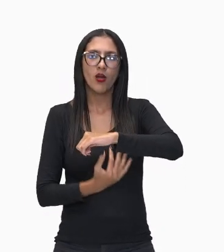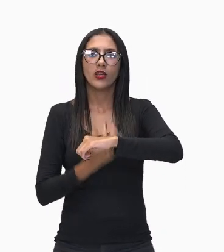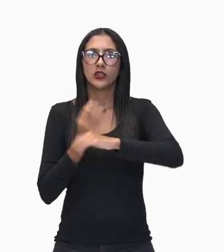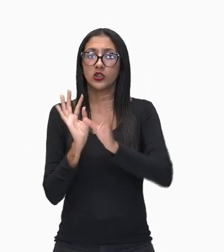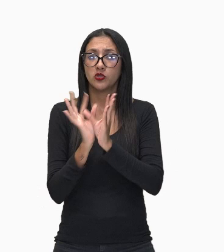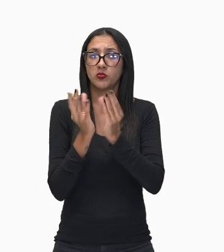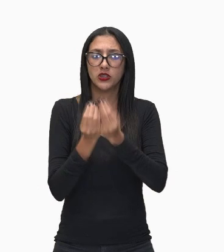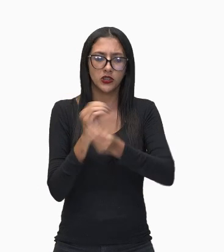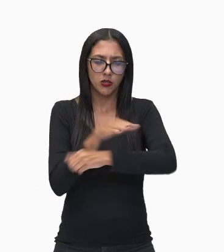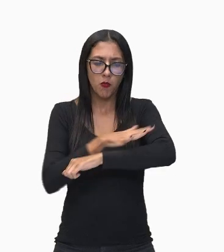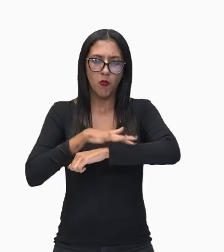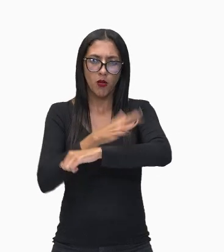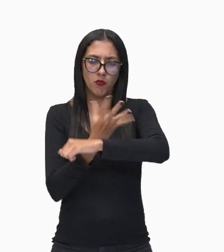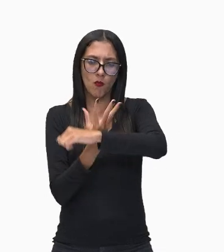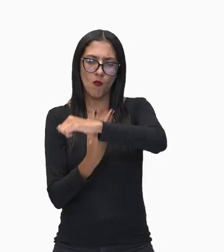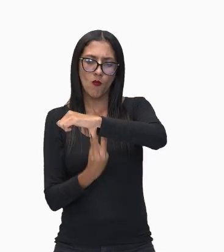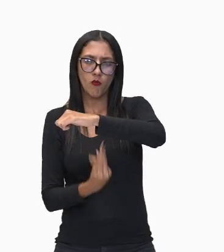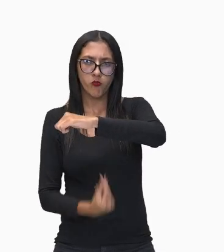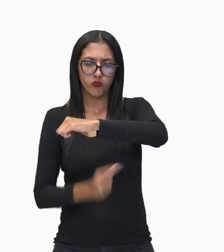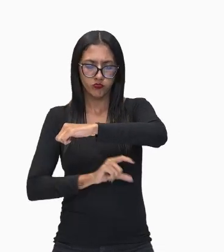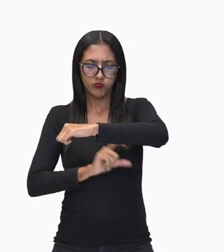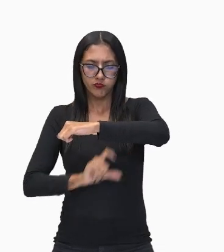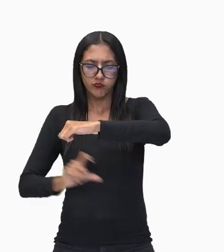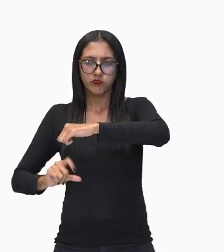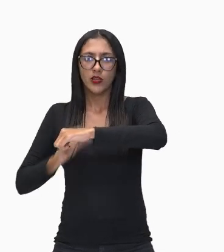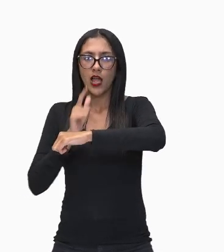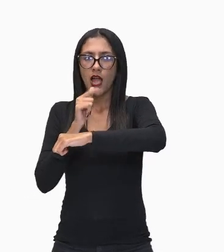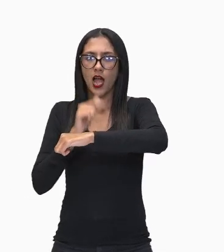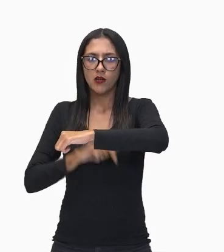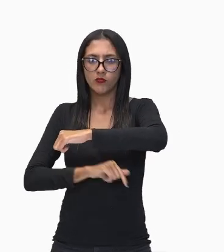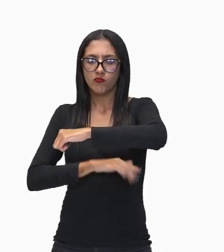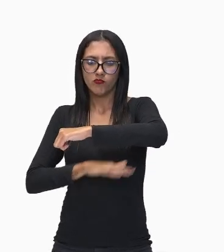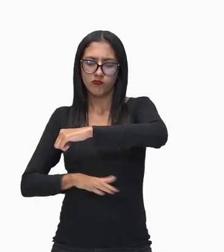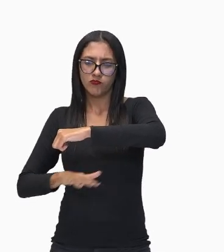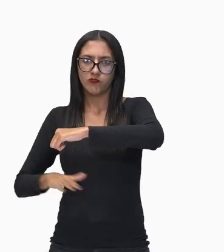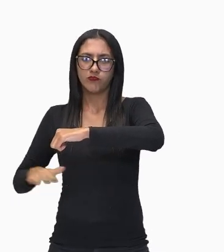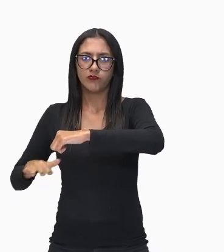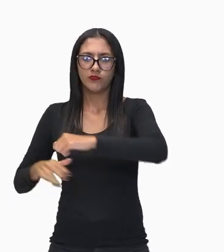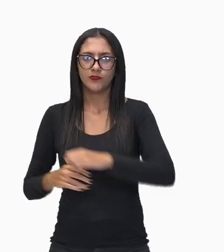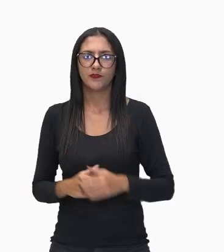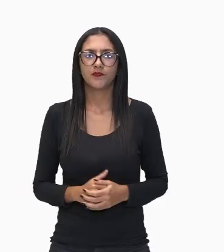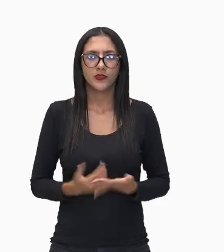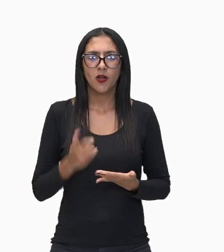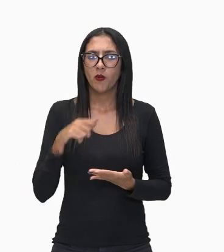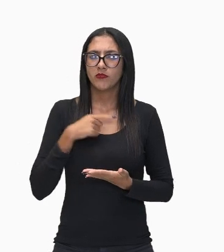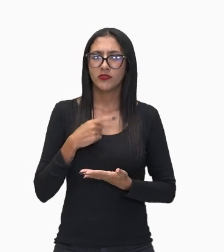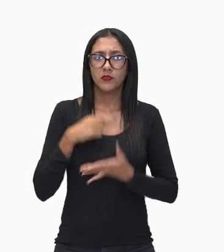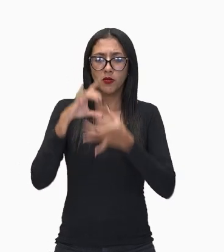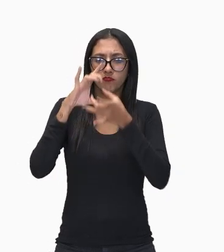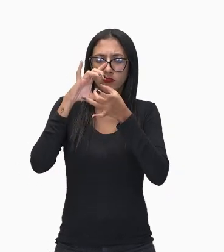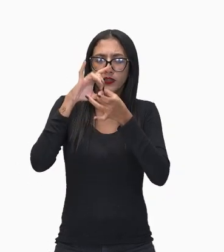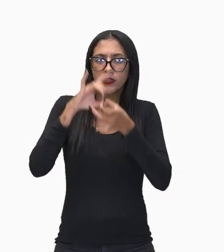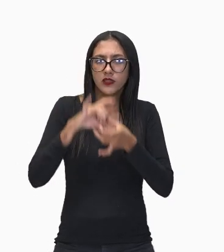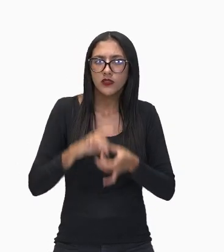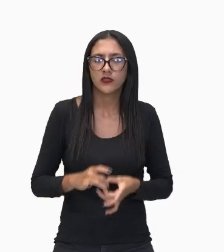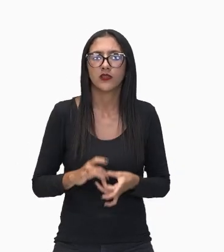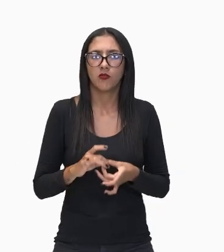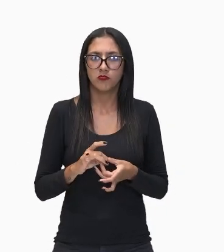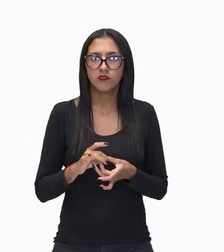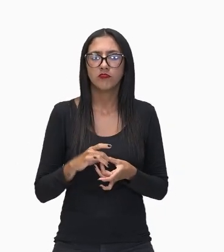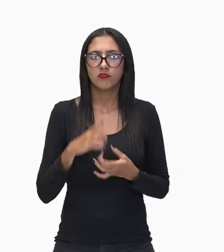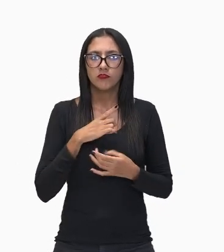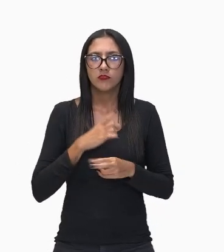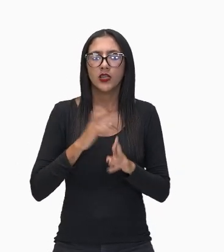lençóis d'água subterrâneos. Então aí, né, nós temos aí uma reação em cadeia aí, né, sendo provocada